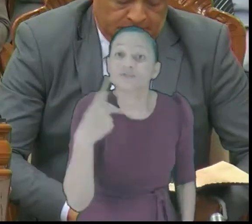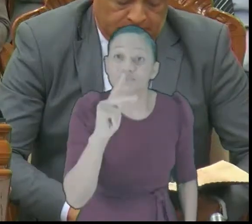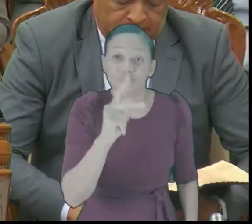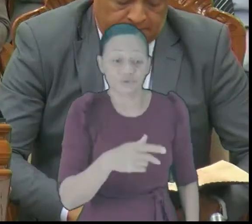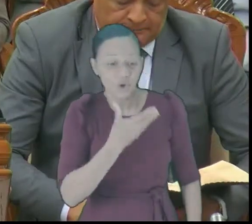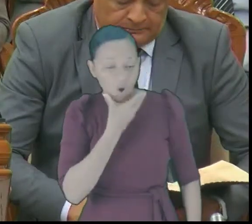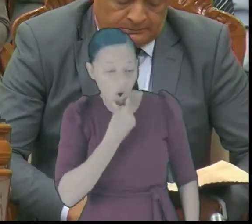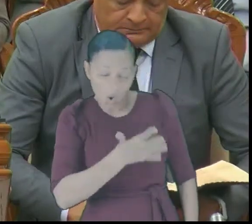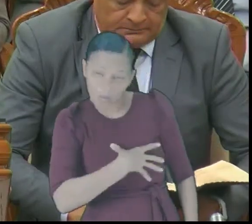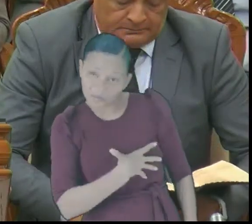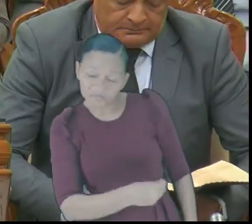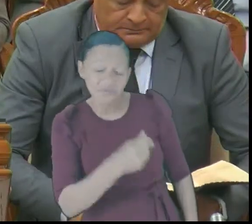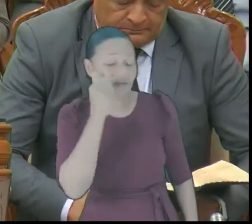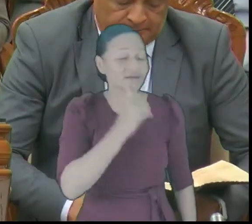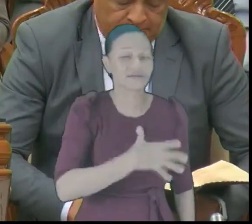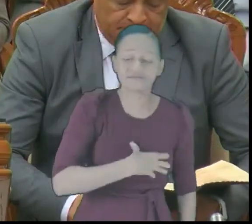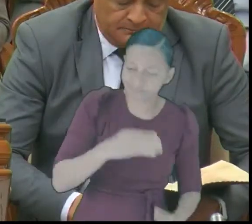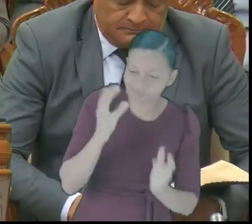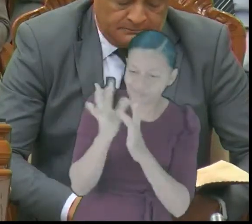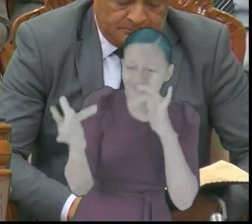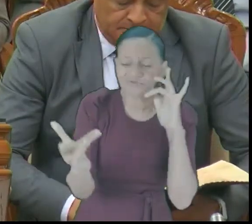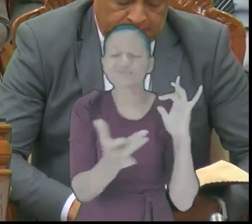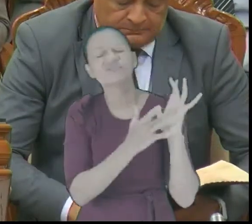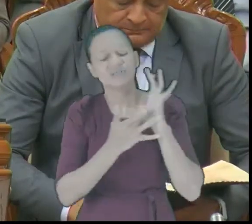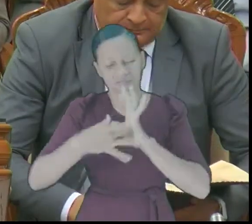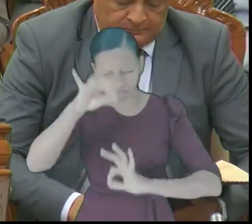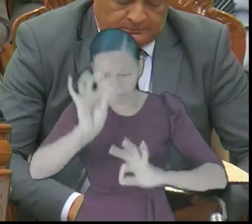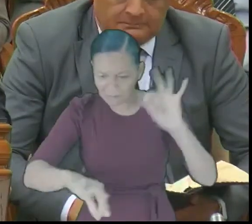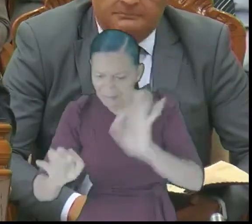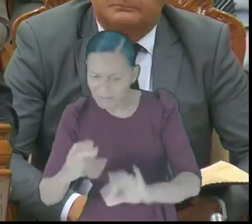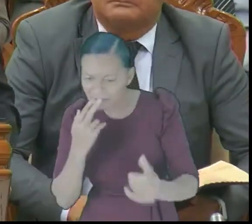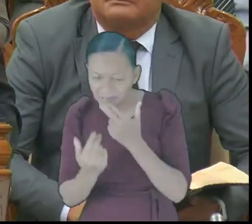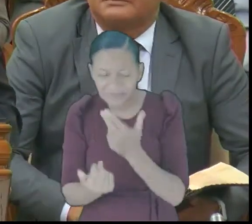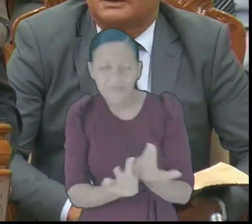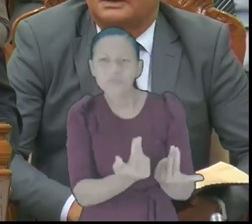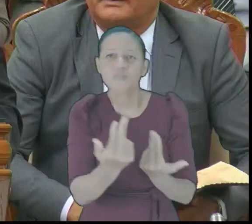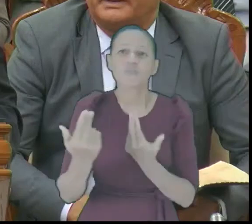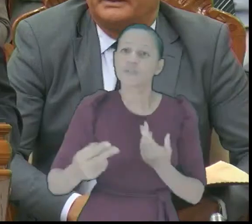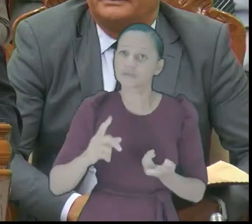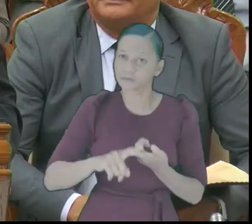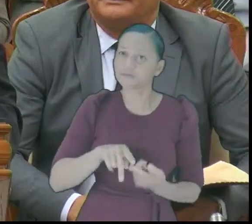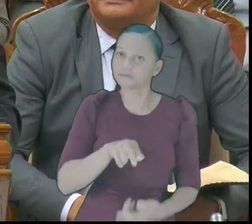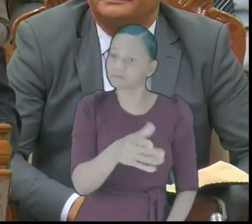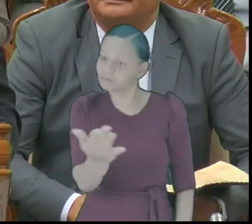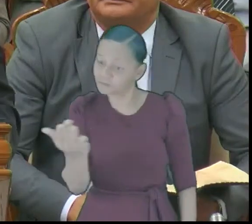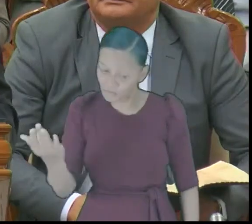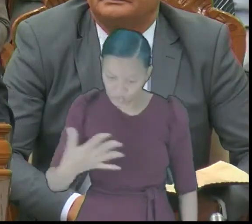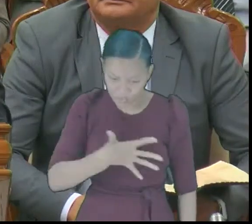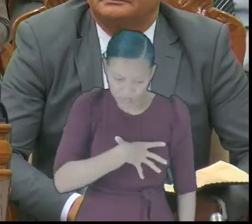e filhas. Jesus batiza criança com o Espírito Santo também, irmãos. Nossos filhos e nossas